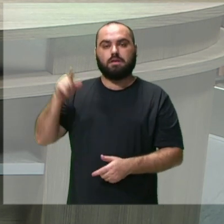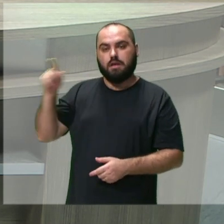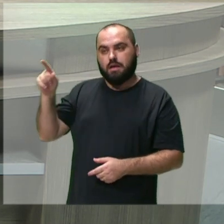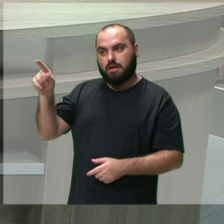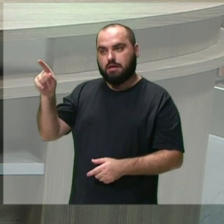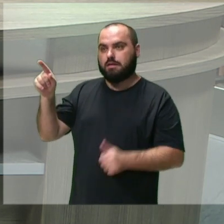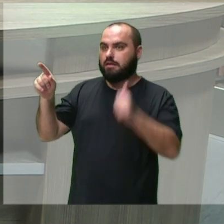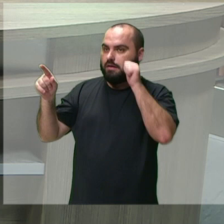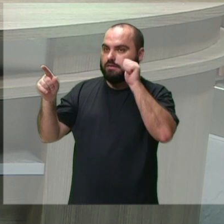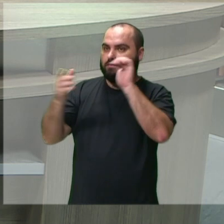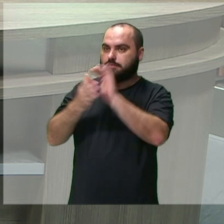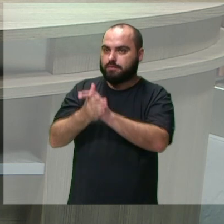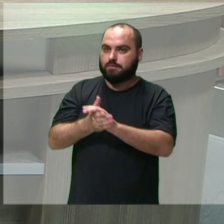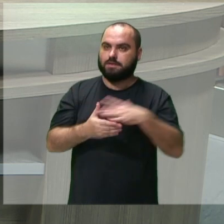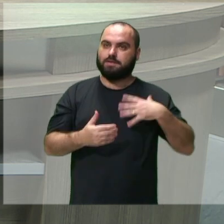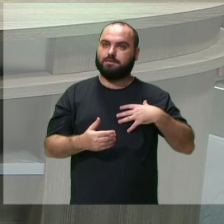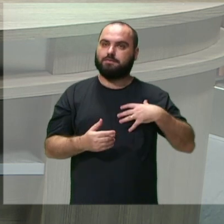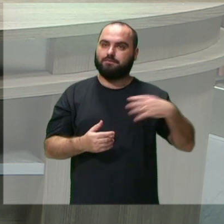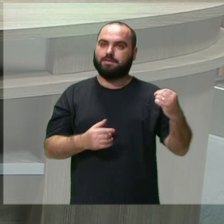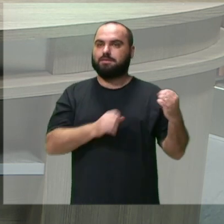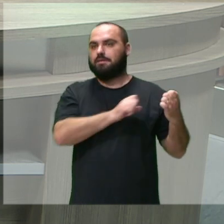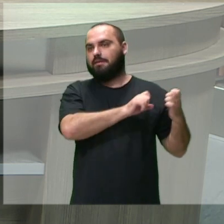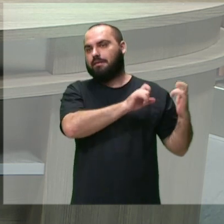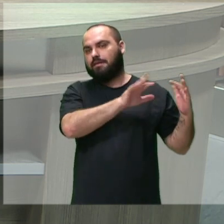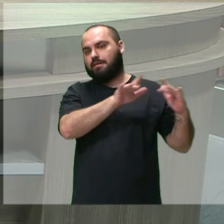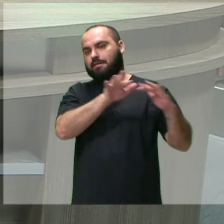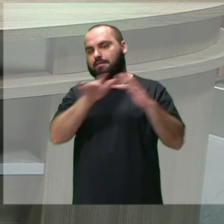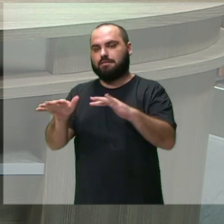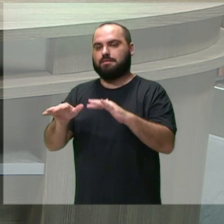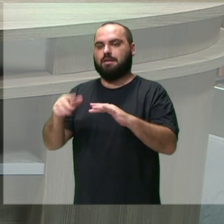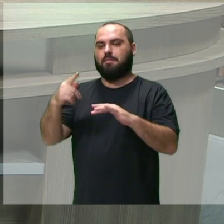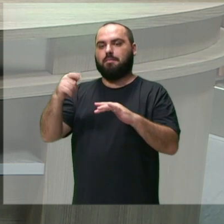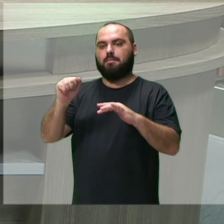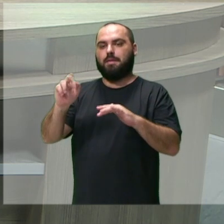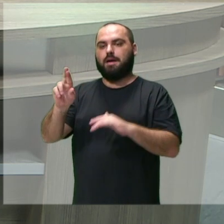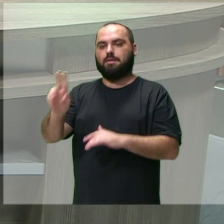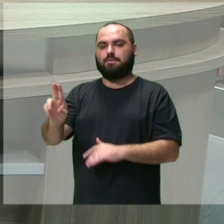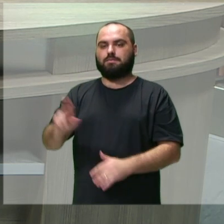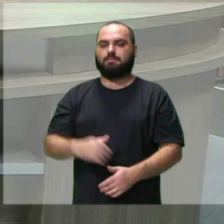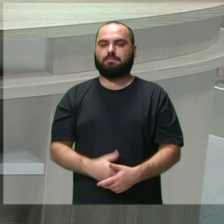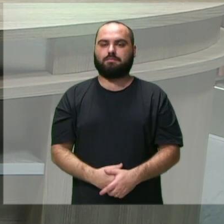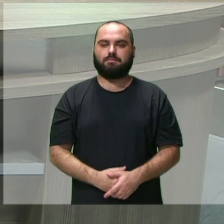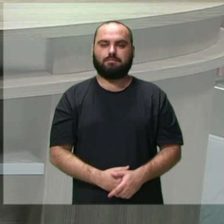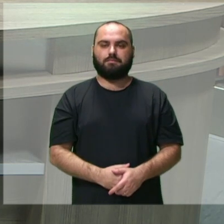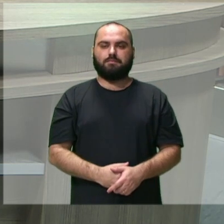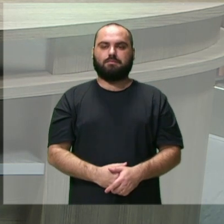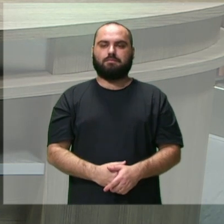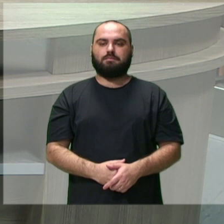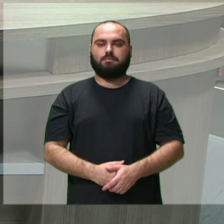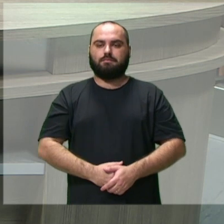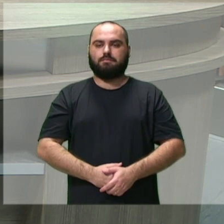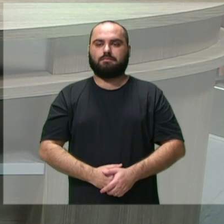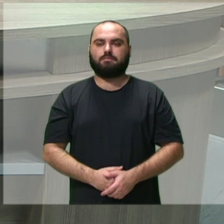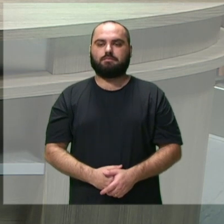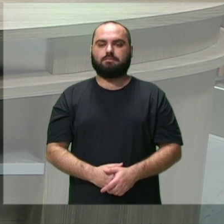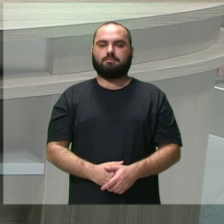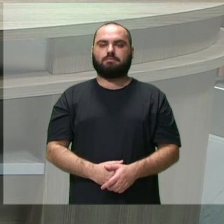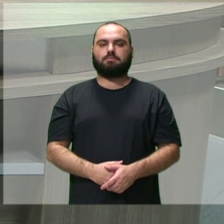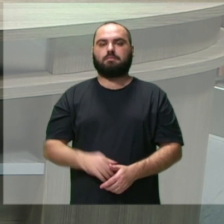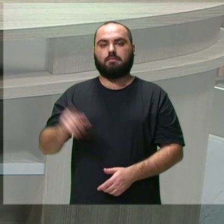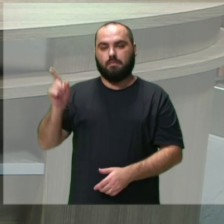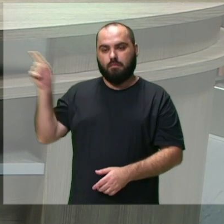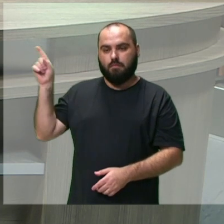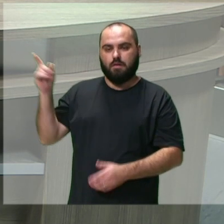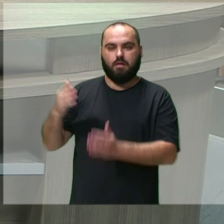filhos que venham atrás. Oh. Eram os parus. É um painel, mano. Aí já temos o porto,